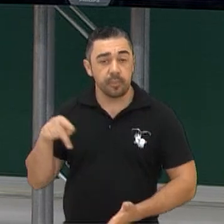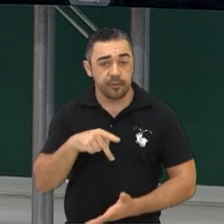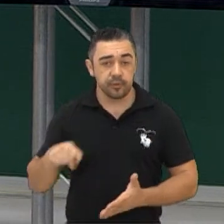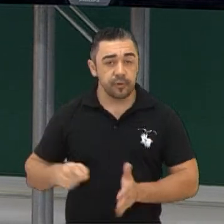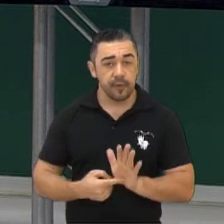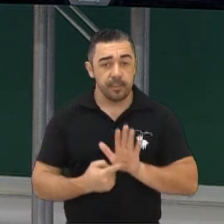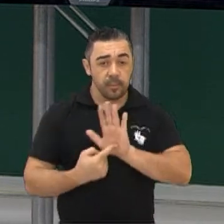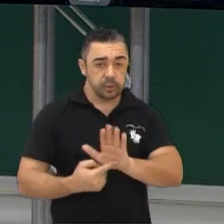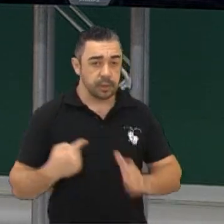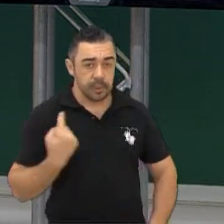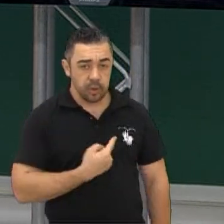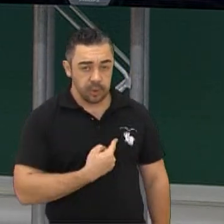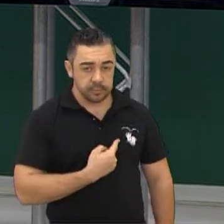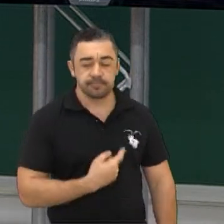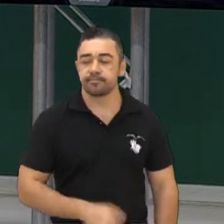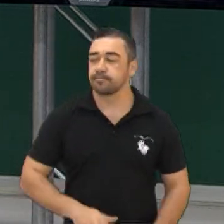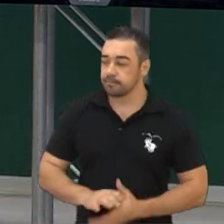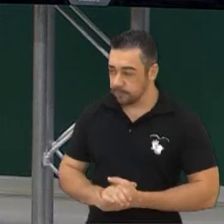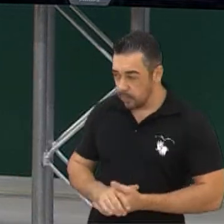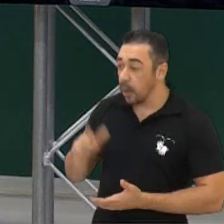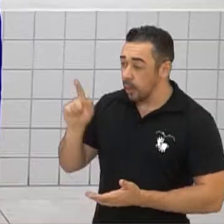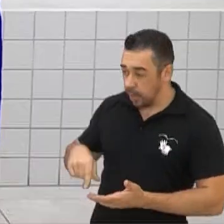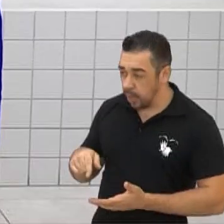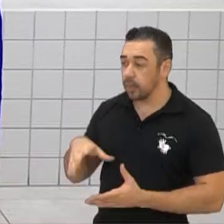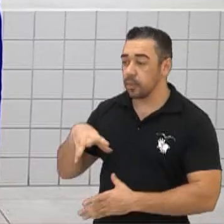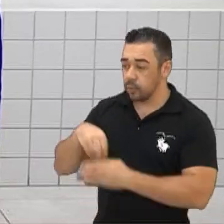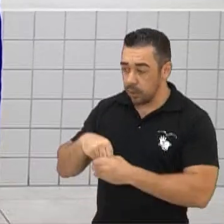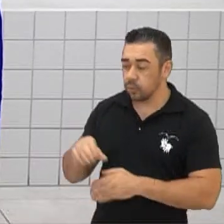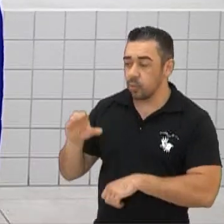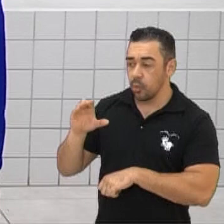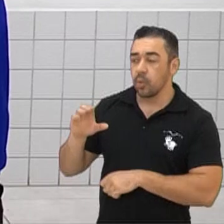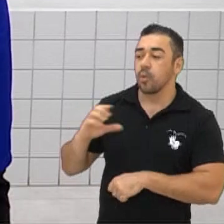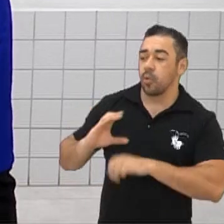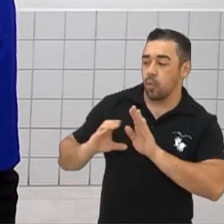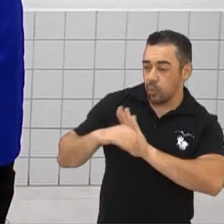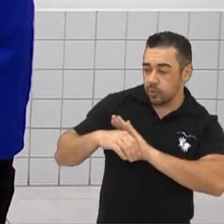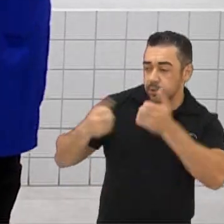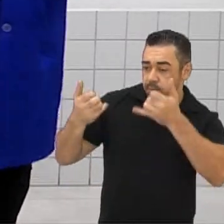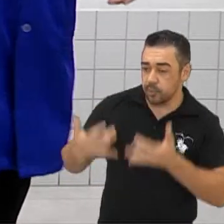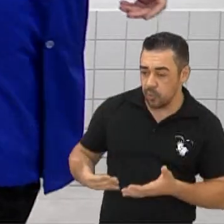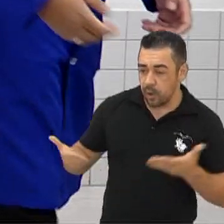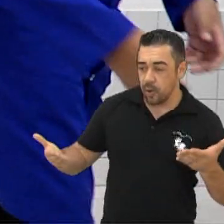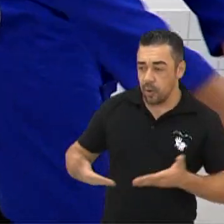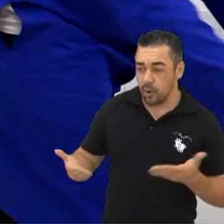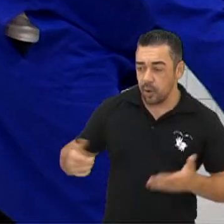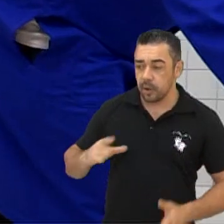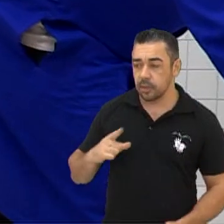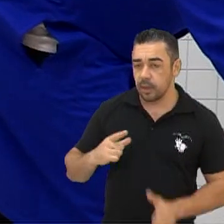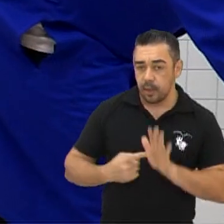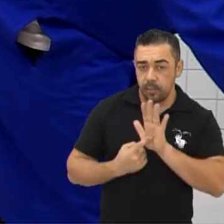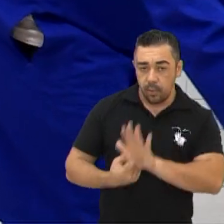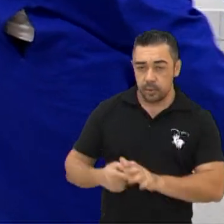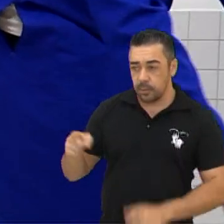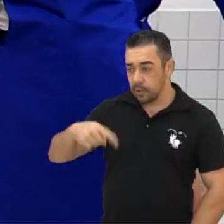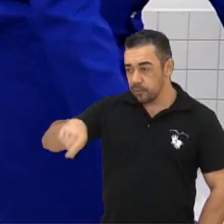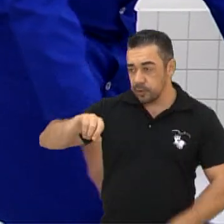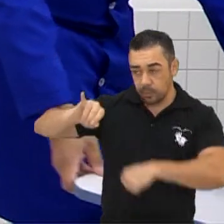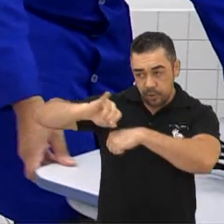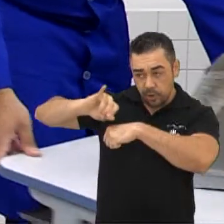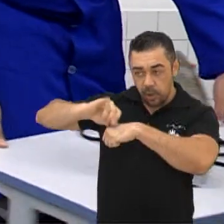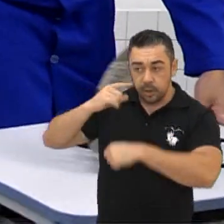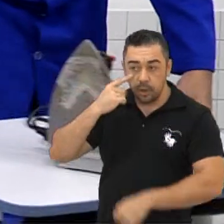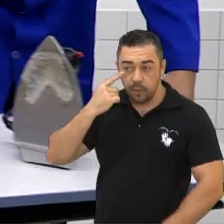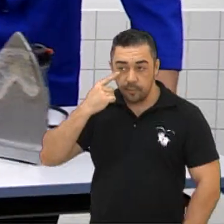demonstração para nós bem legal. E dentro desse conceito que o professor Adriano acabou de abordar, eu trouxe aqui um objeto. Ó, veja